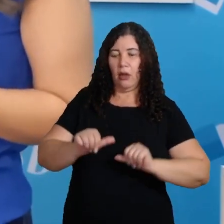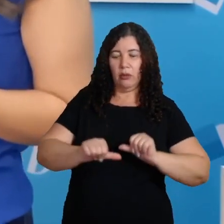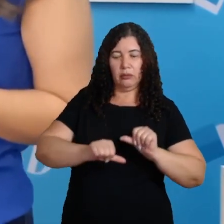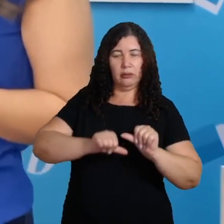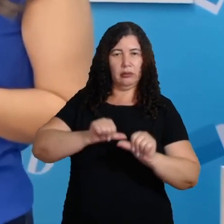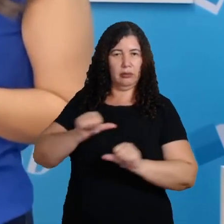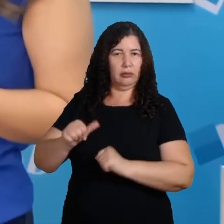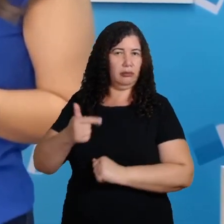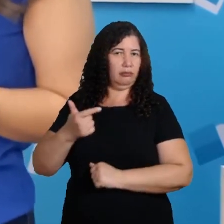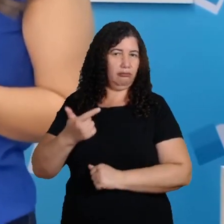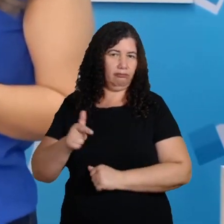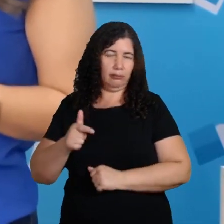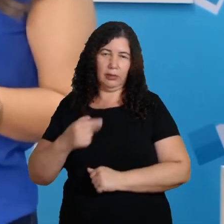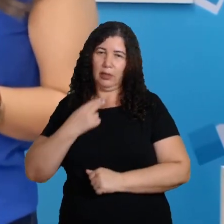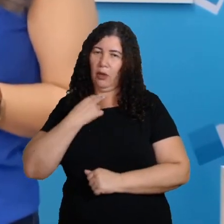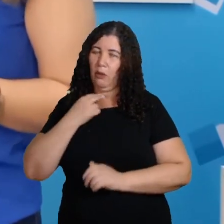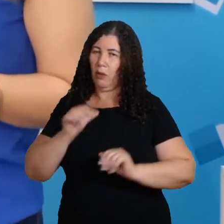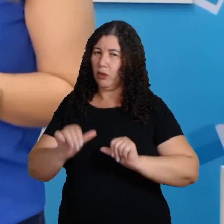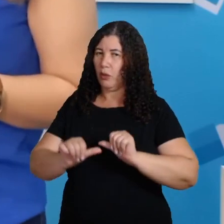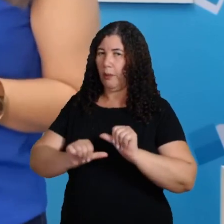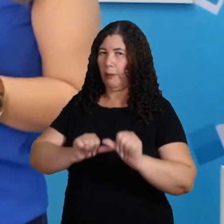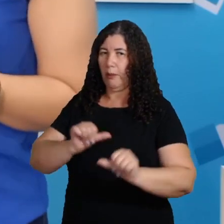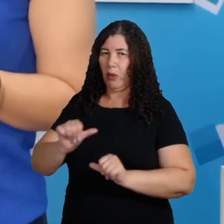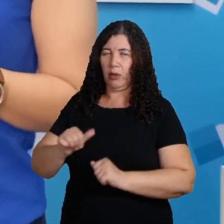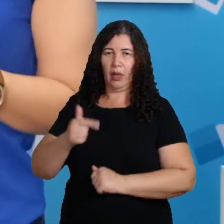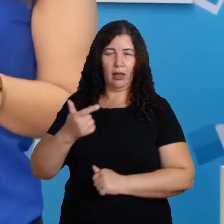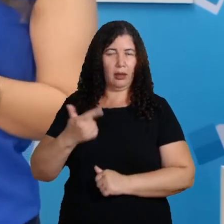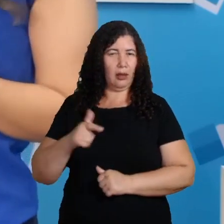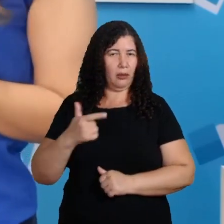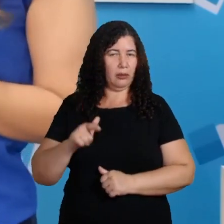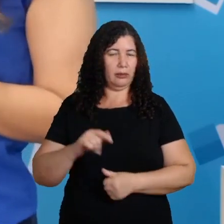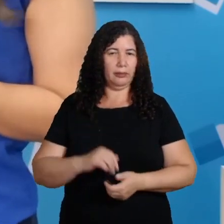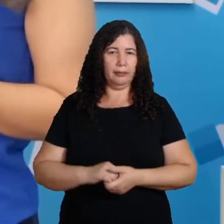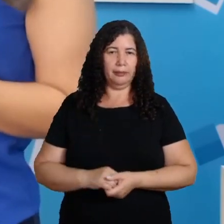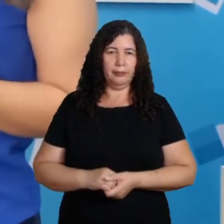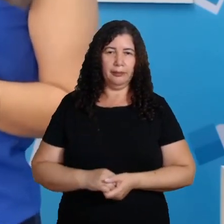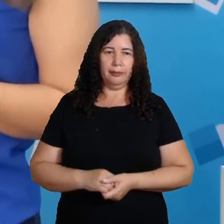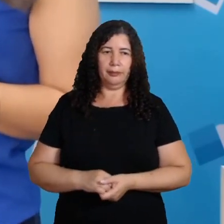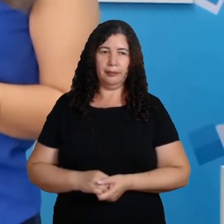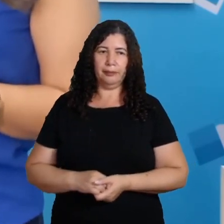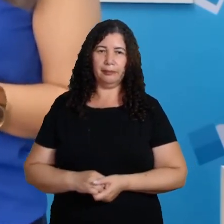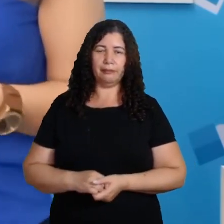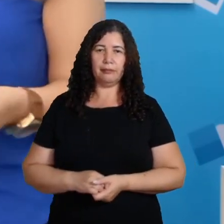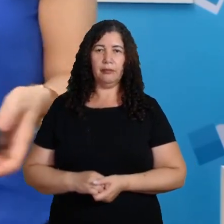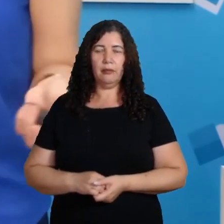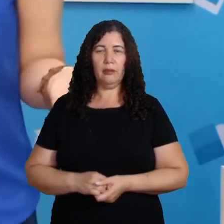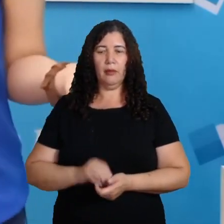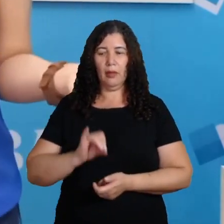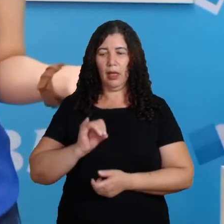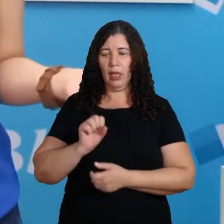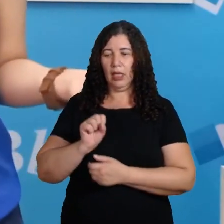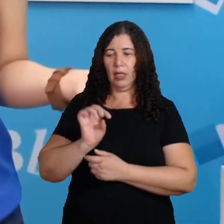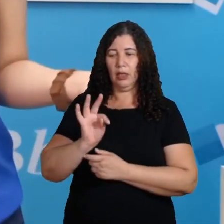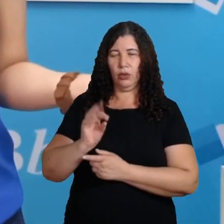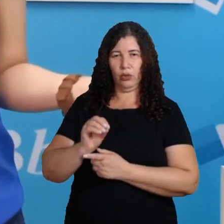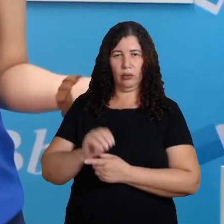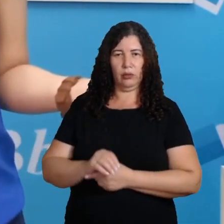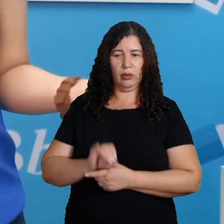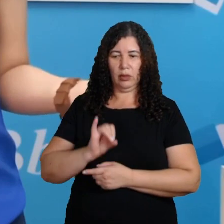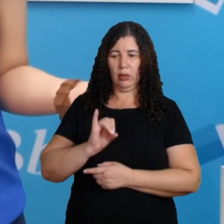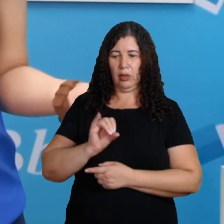invariáveis, aqueles que não podem sofrer quaisquer modificações. Isto, não existe a